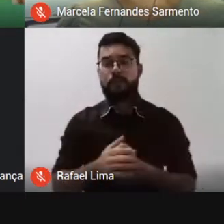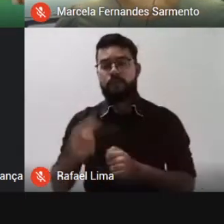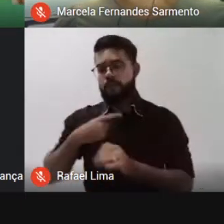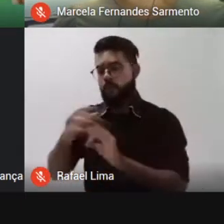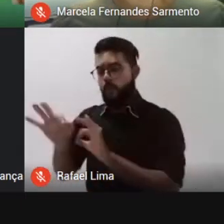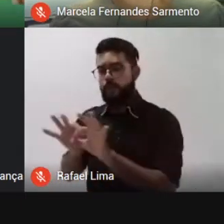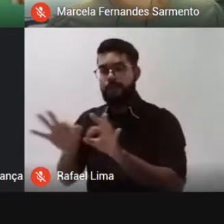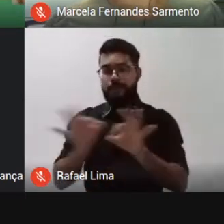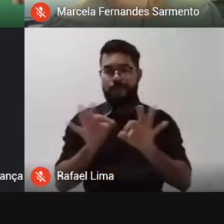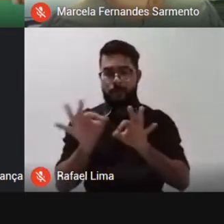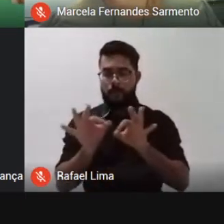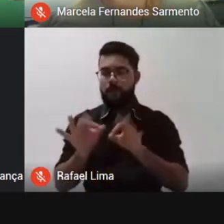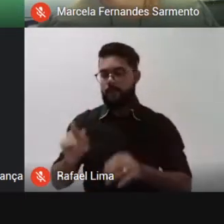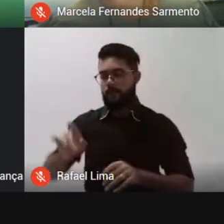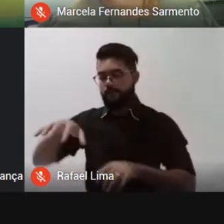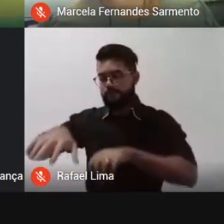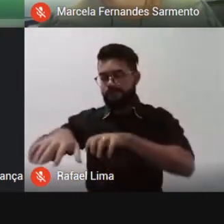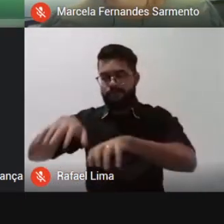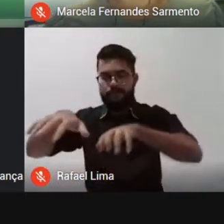ambiente.